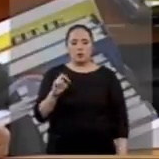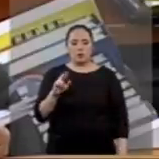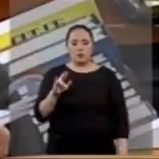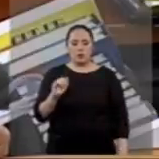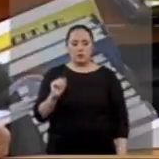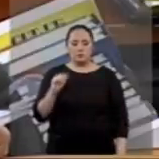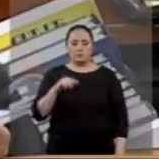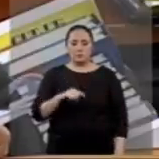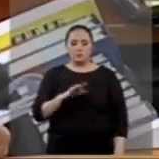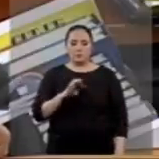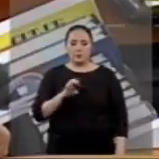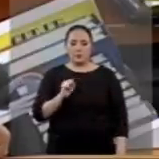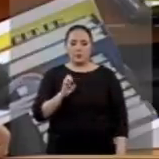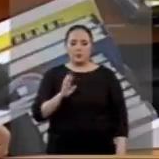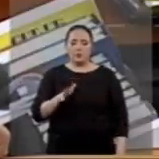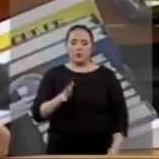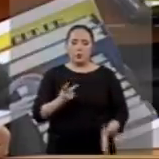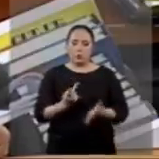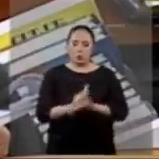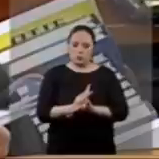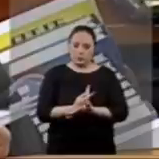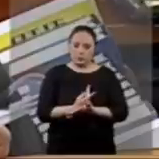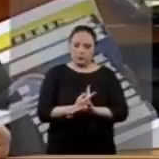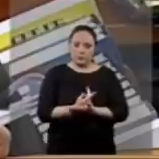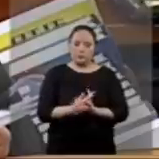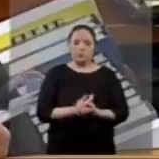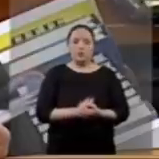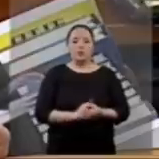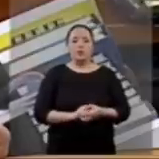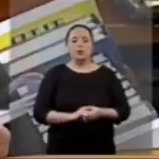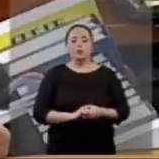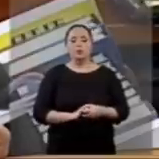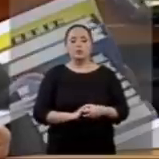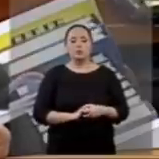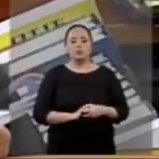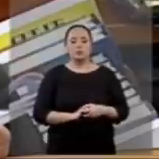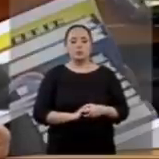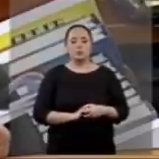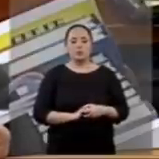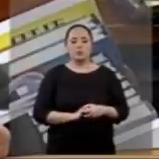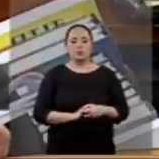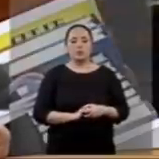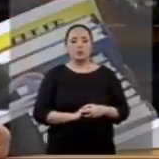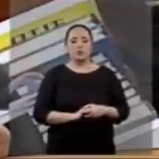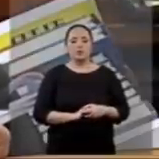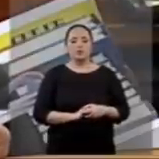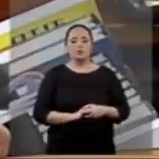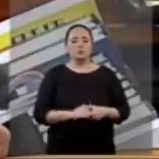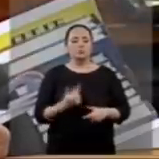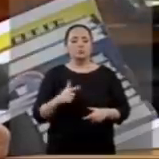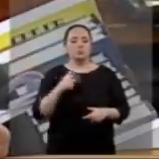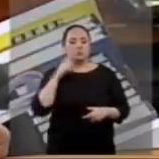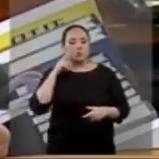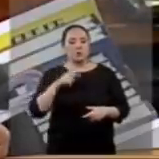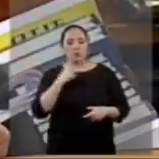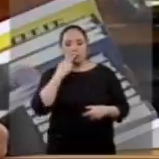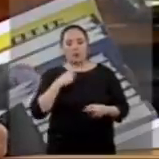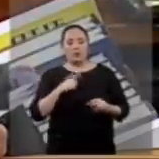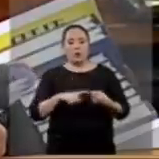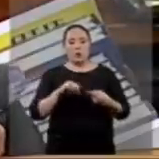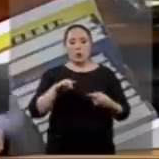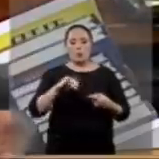cujas teses foram enfrentadas. Não há como vislumbrar quer omissão, quer contradição,